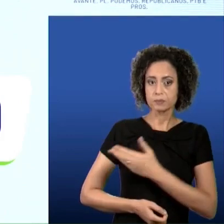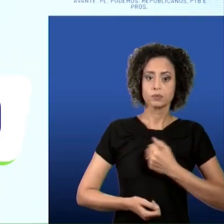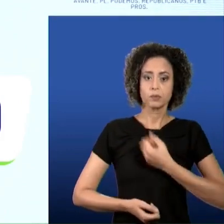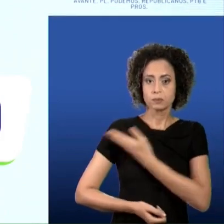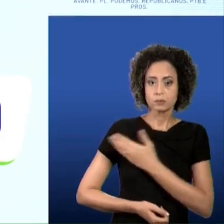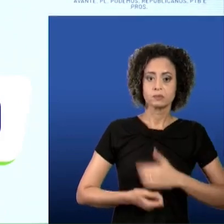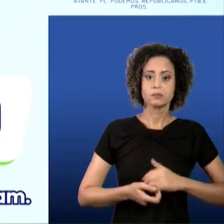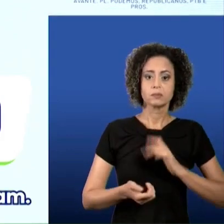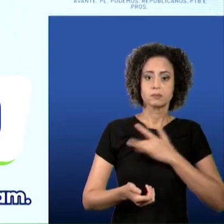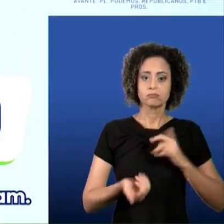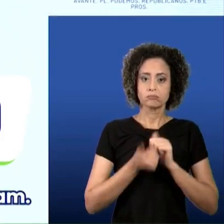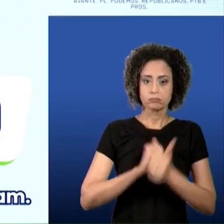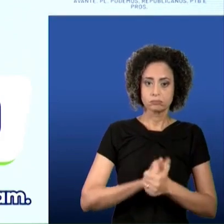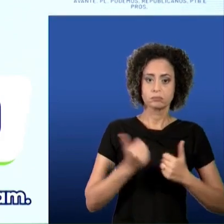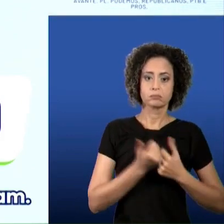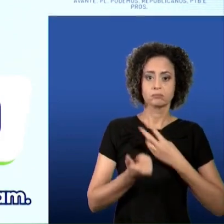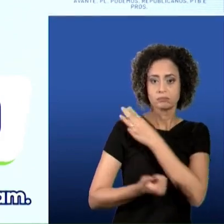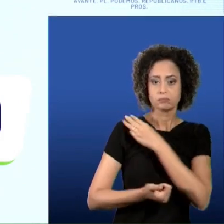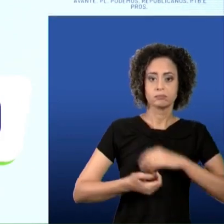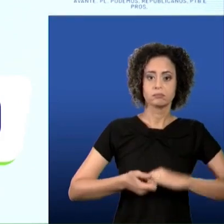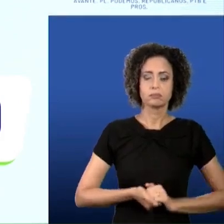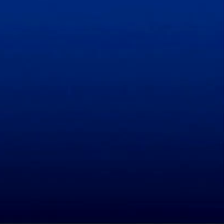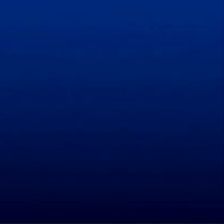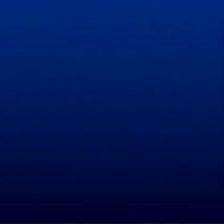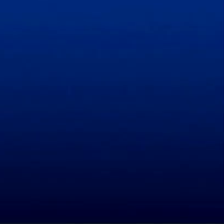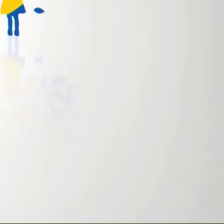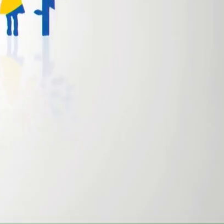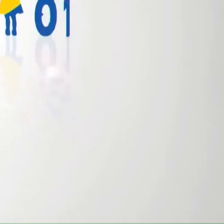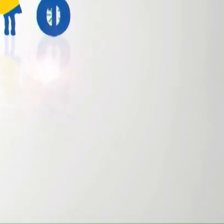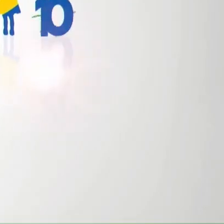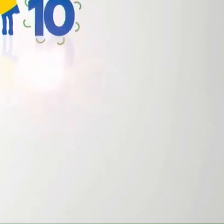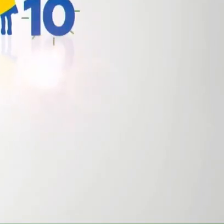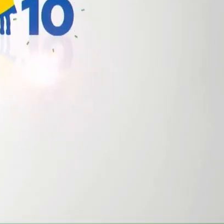Marangoni, 90180. Esporte e Saúde me representa. Tô com o capitão.